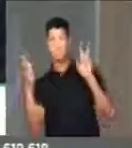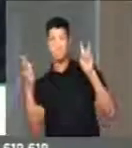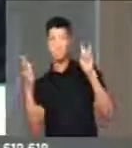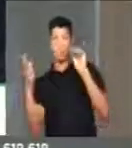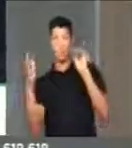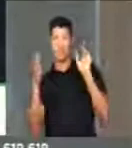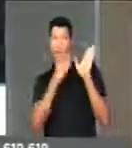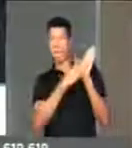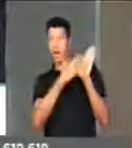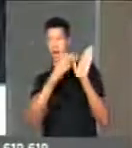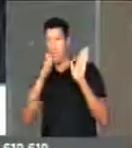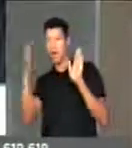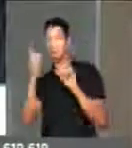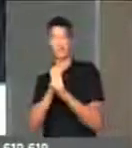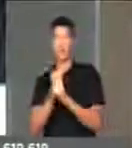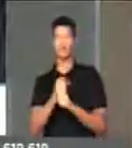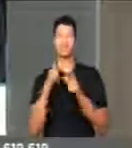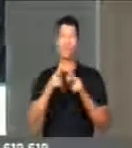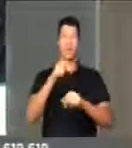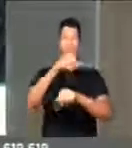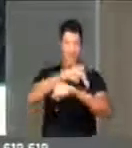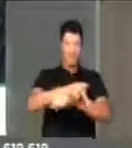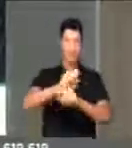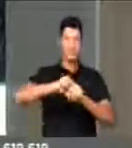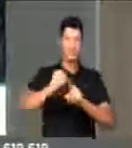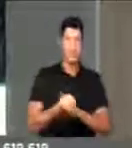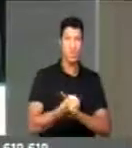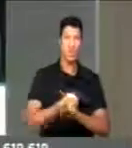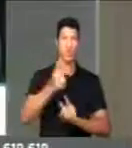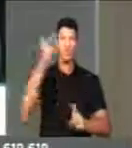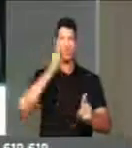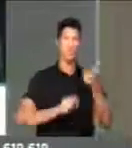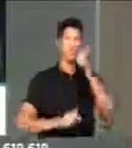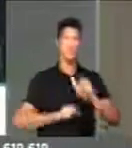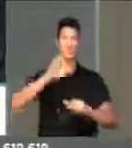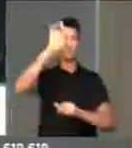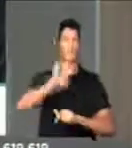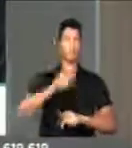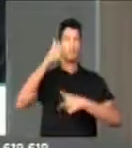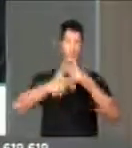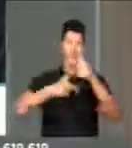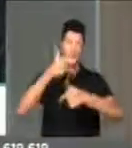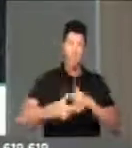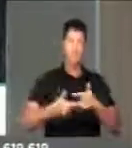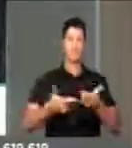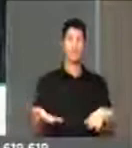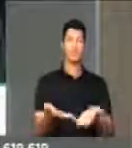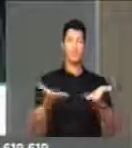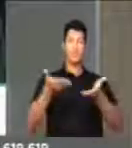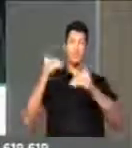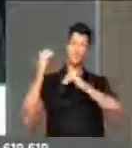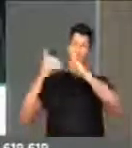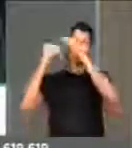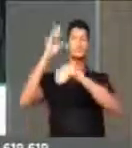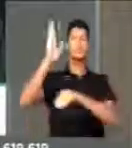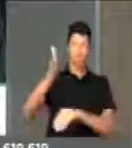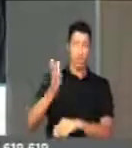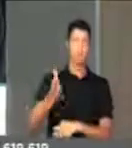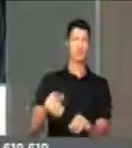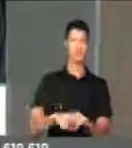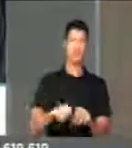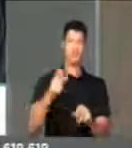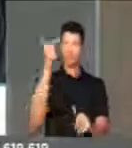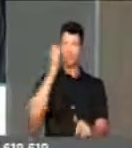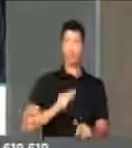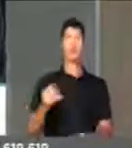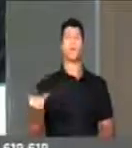anos, como é a Previdência Social, conquistas dos direitos trabalhistas que tanto avançaram em nosso país,